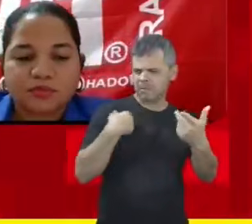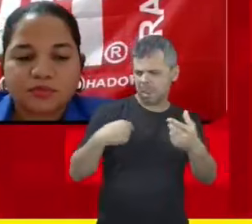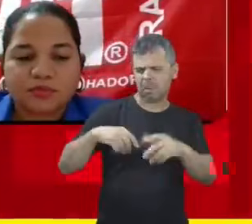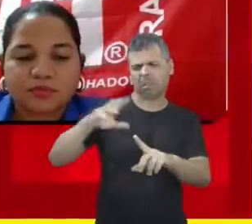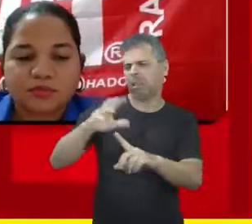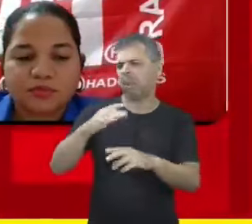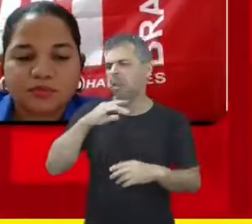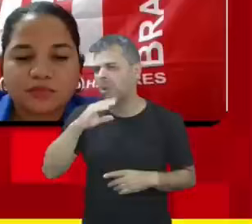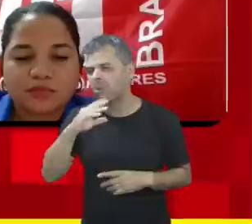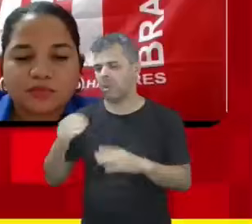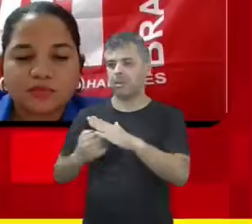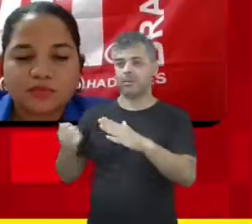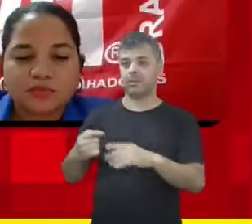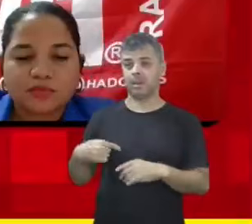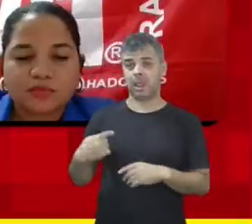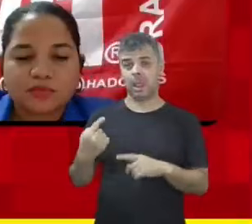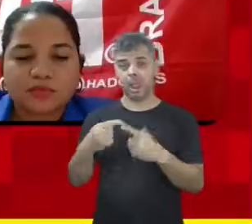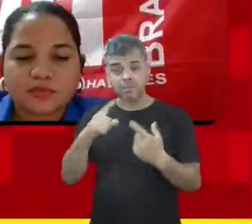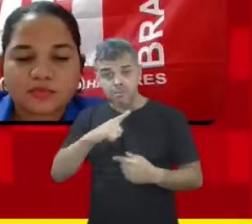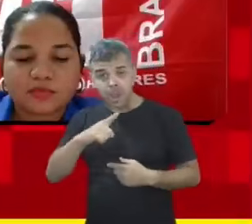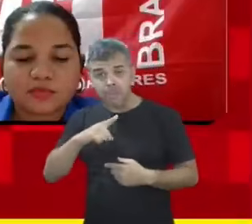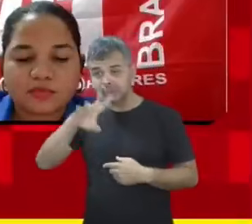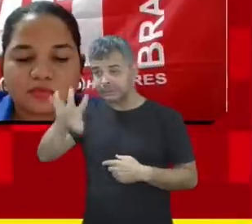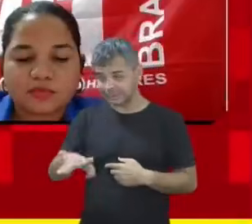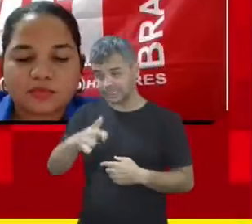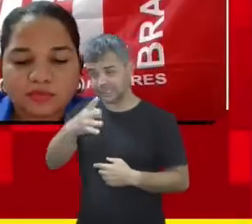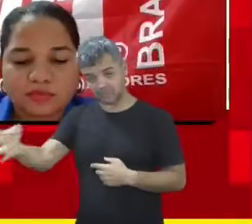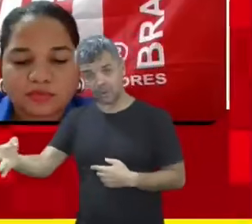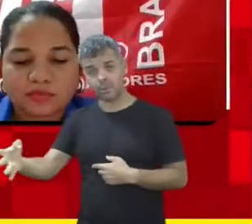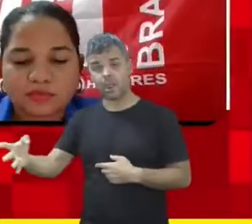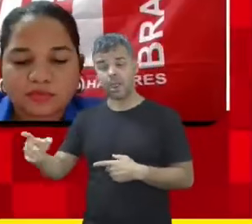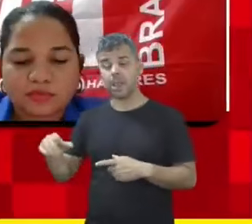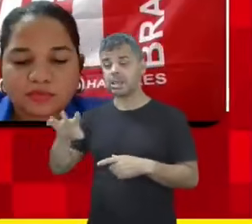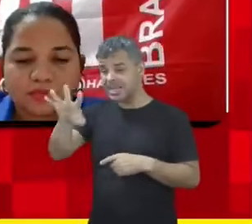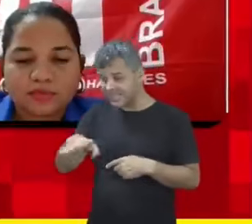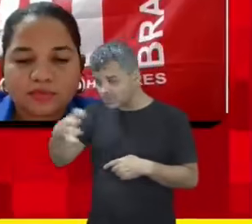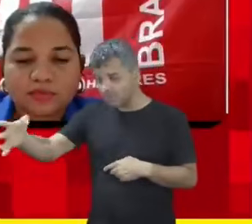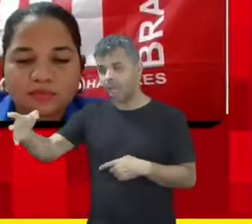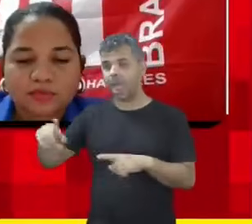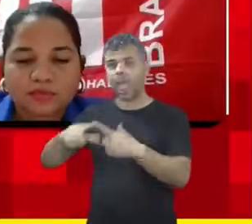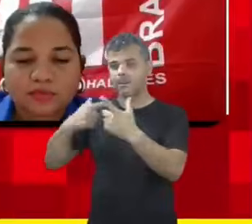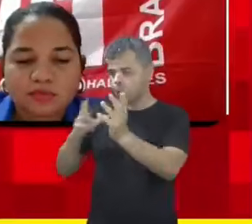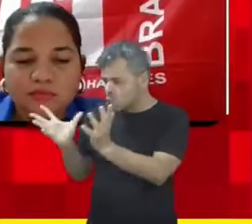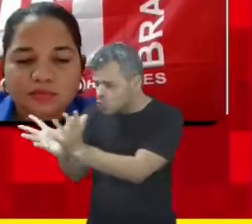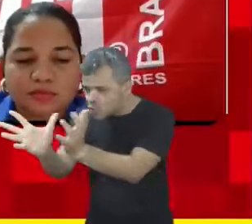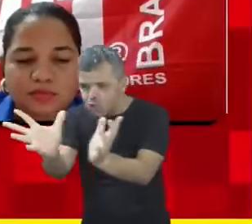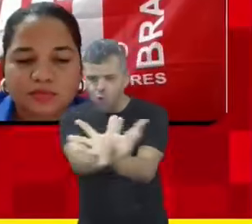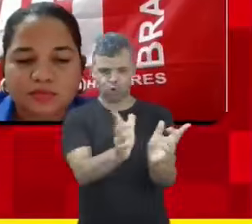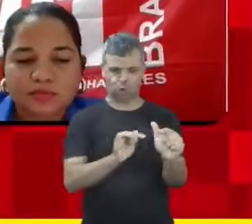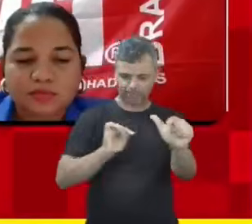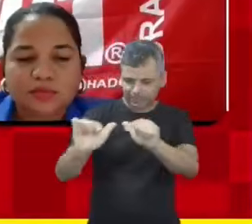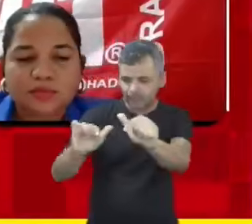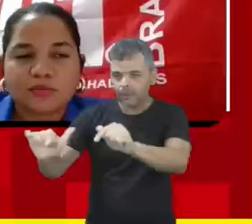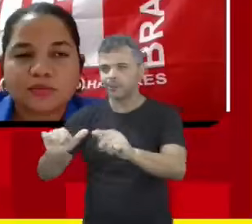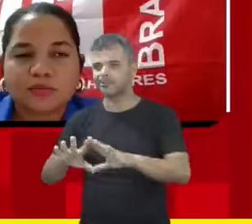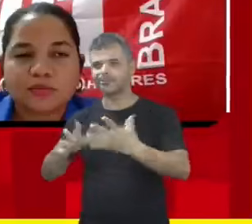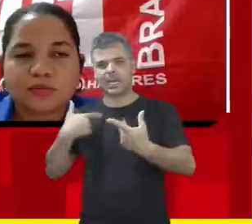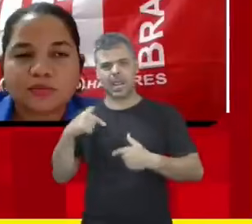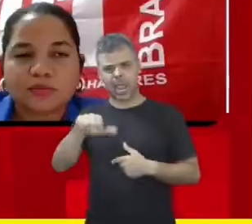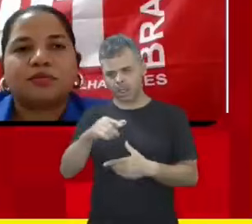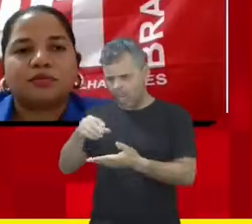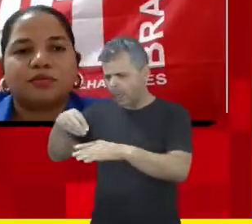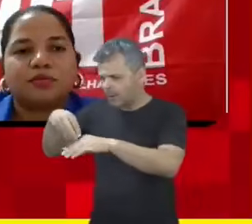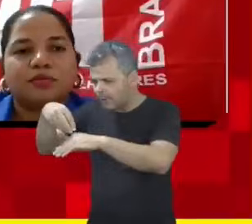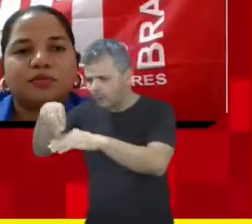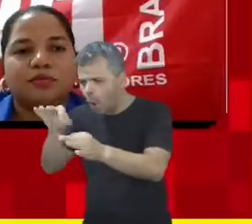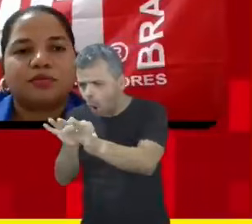quê, e a empresa. Gente, mas existe escala justamente para isso. Existe uma escala com uma equipe de funcionários. Exato. E tu distribui